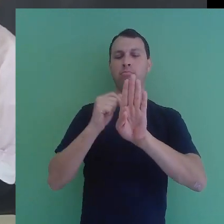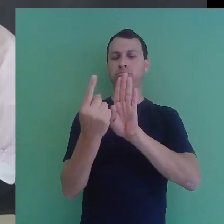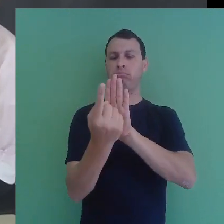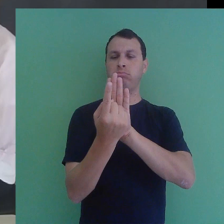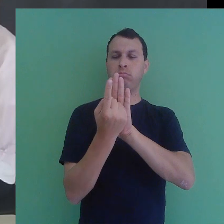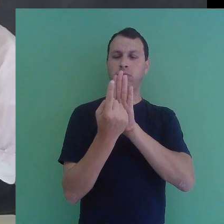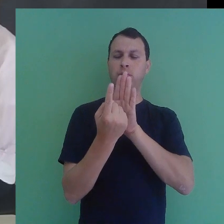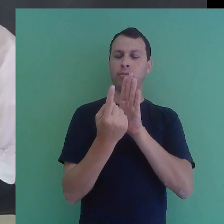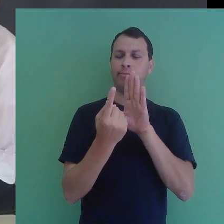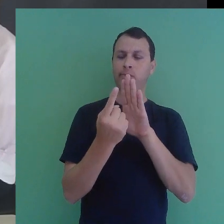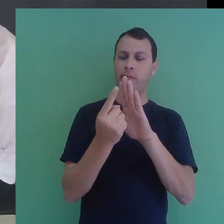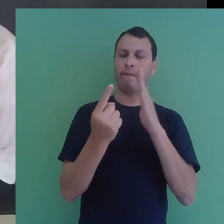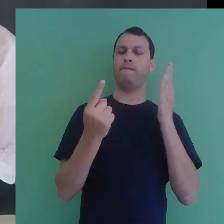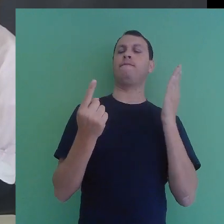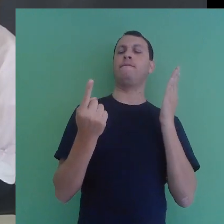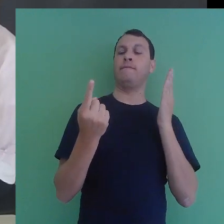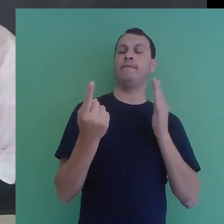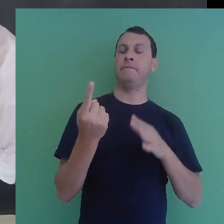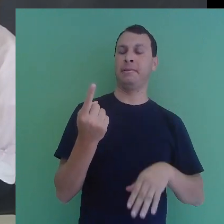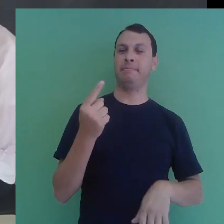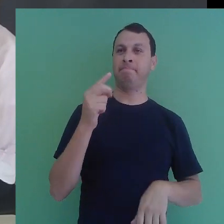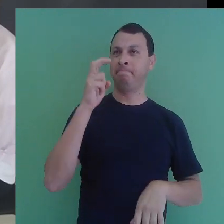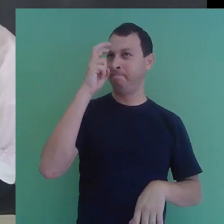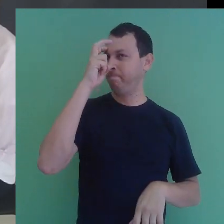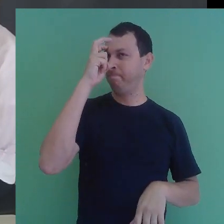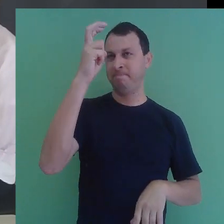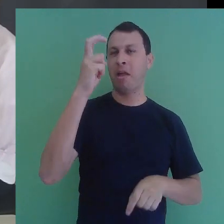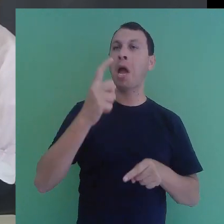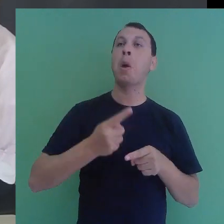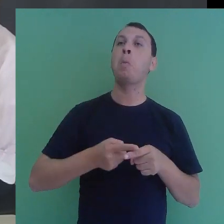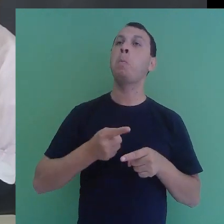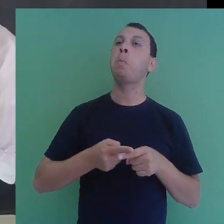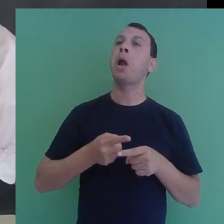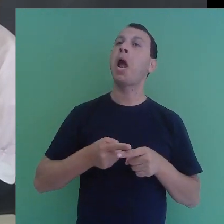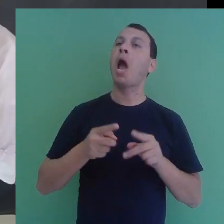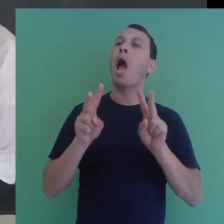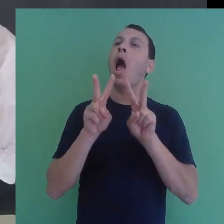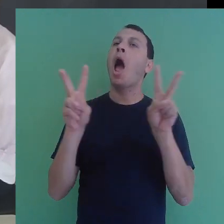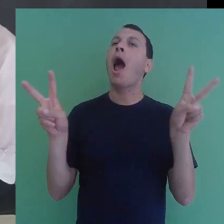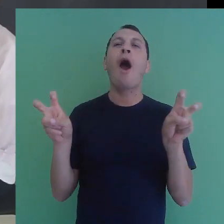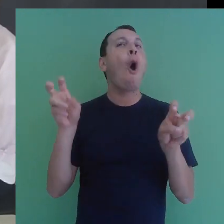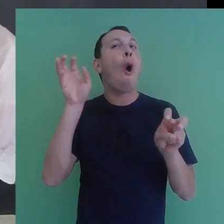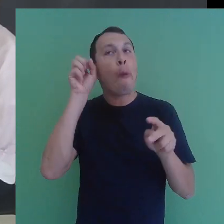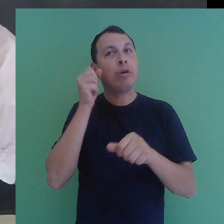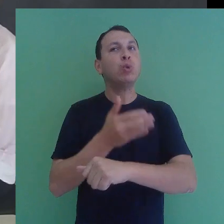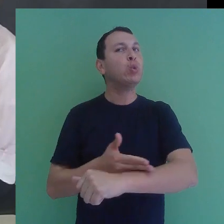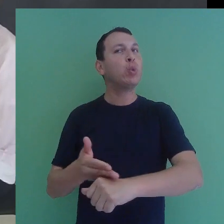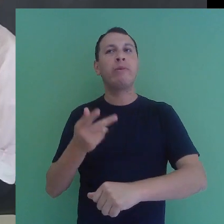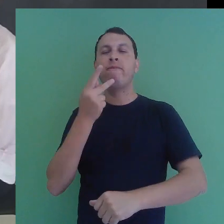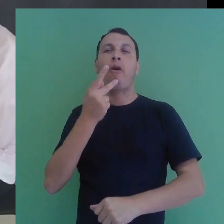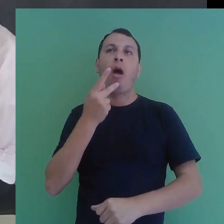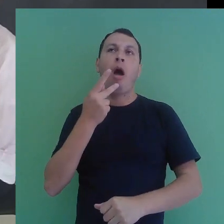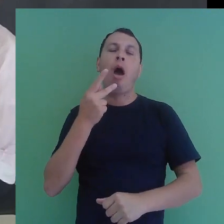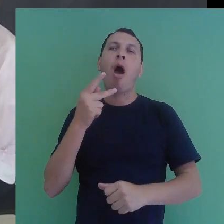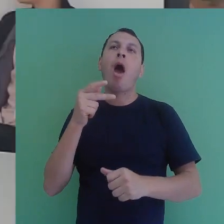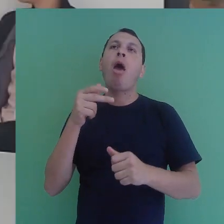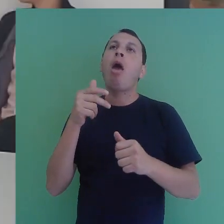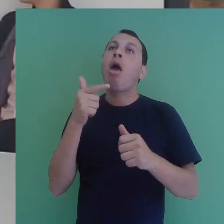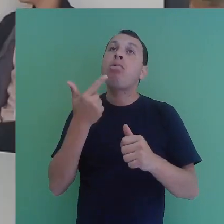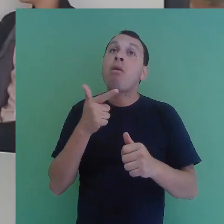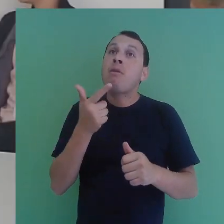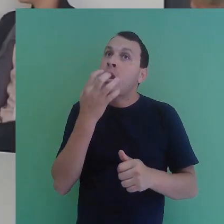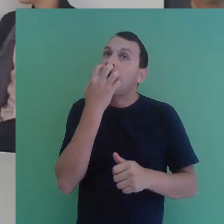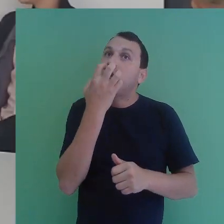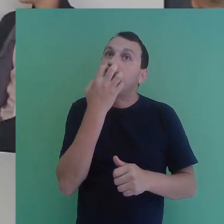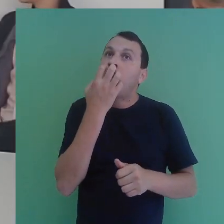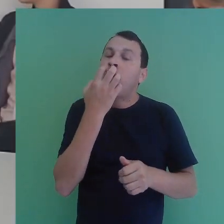muito engenhoso, sabe? É muito genial. Porque é aquela frase, né? Quem não tem cão caça com gato e a gente tem que se virar, né?